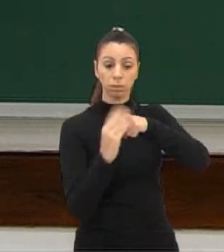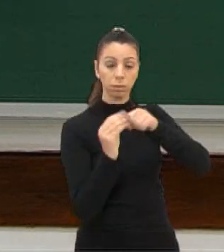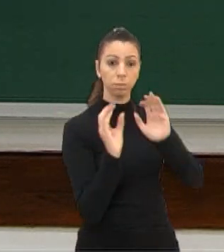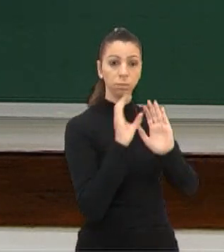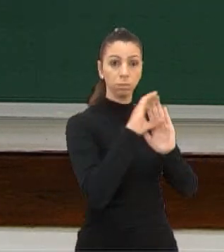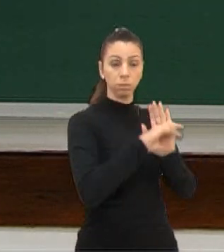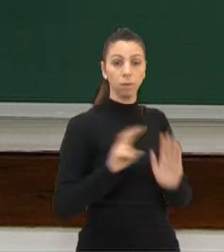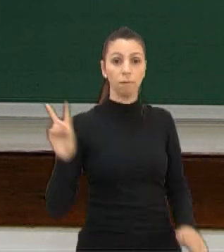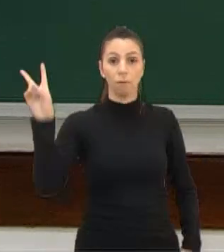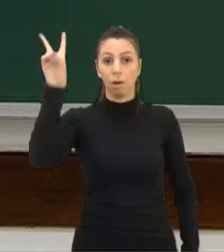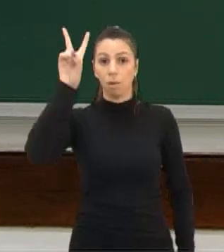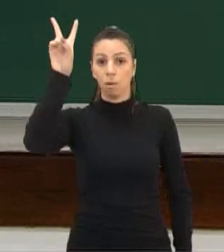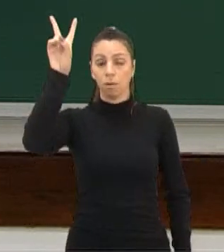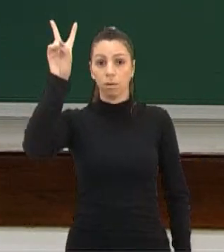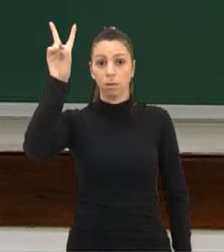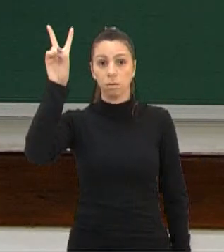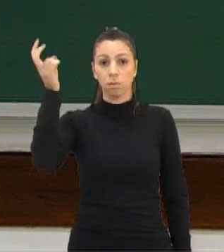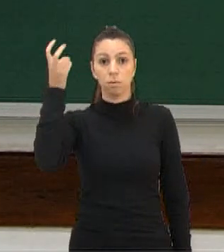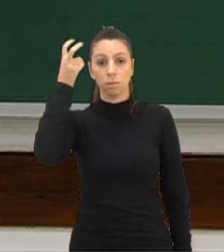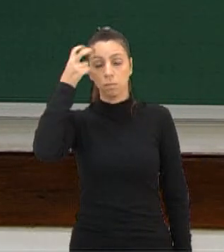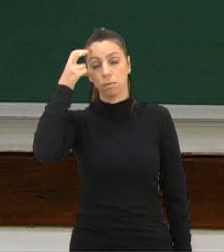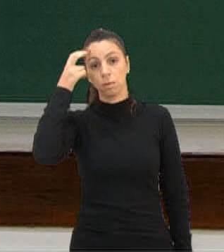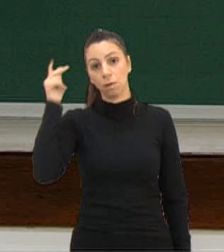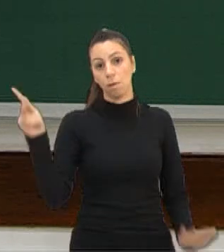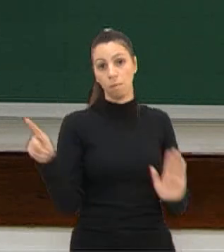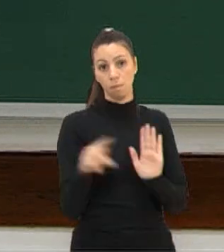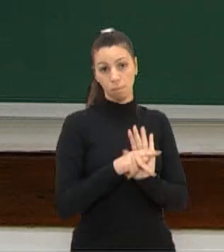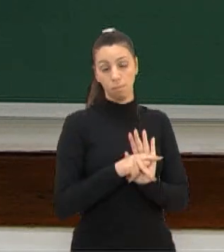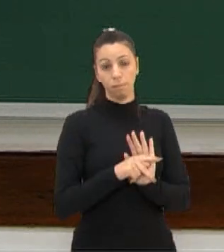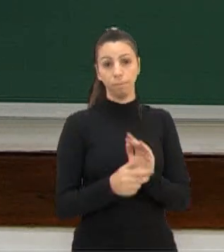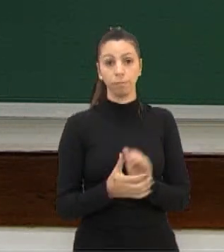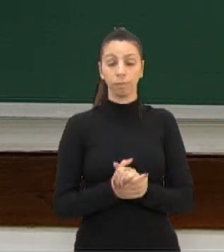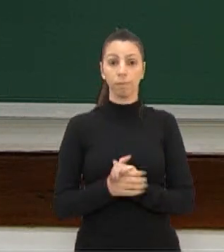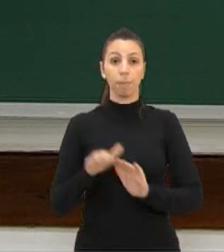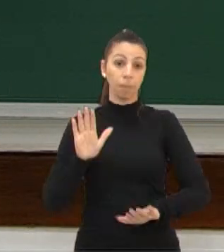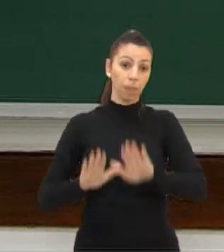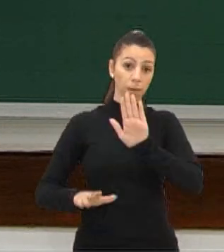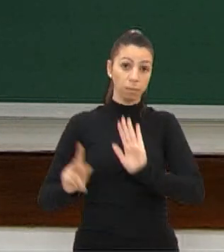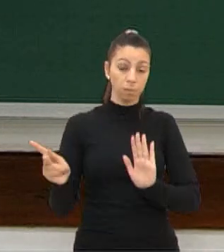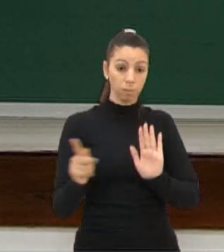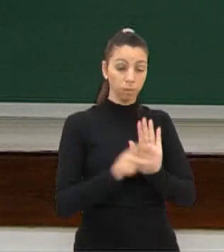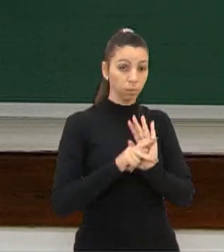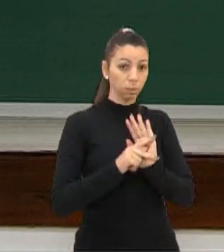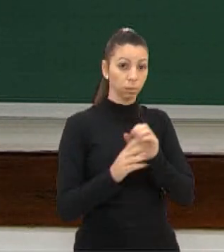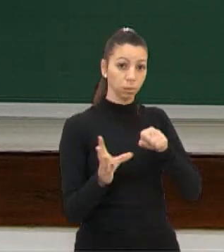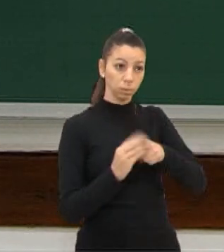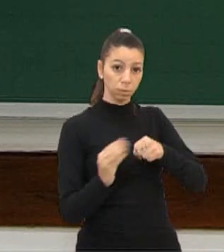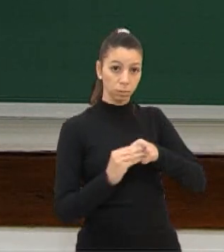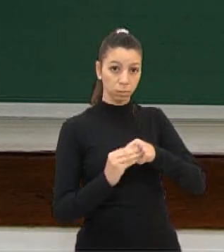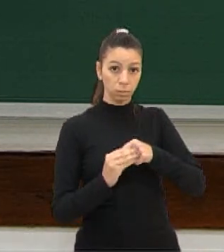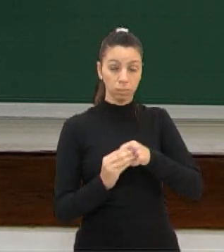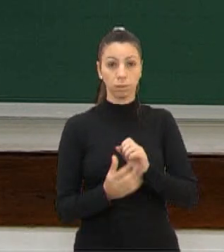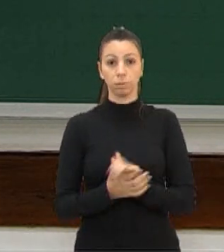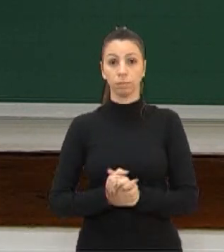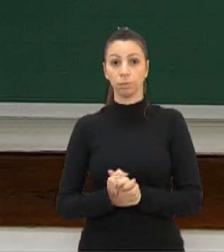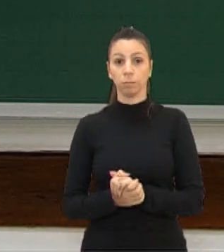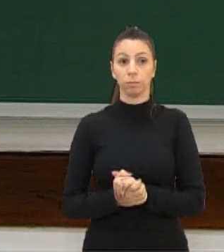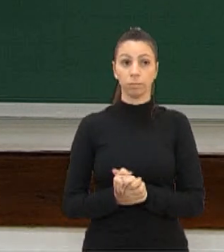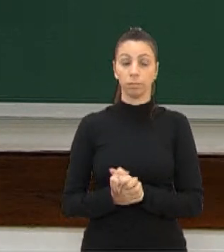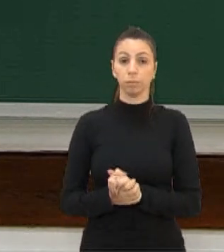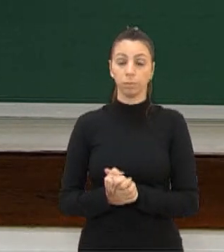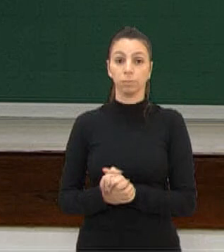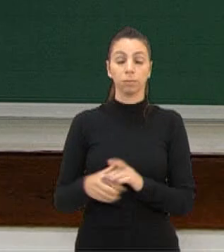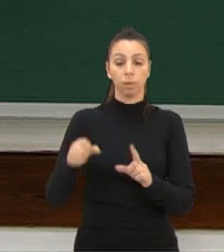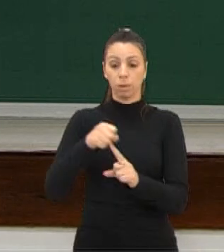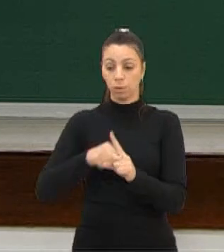valores socioculturais. Talvez para aquela cultura não seja necessário algum tipo de conhecimento. Para nós aqui entendemos que a sociologia,